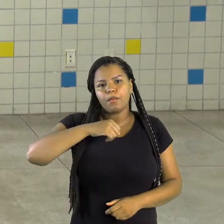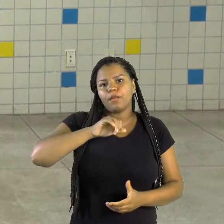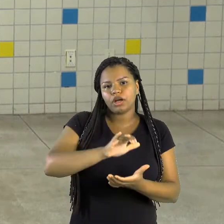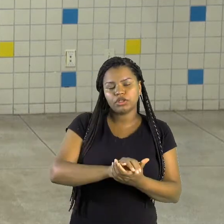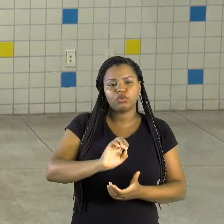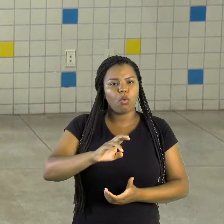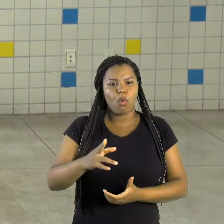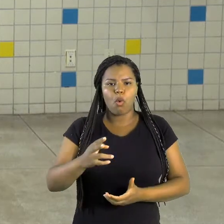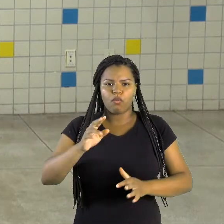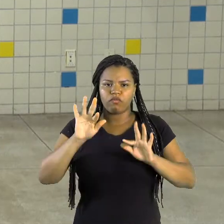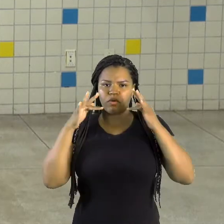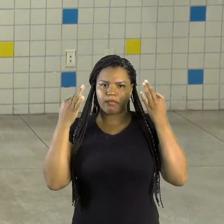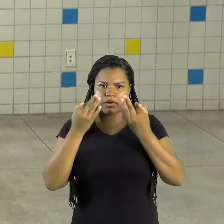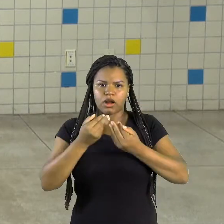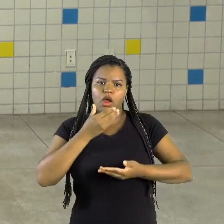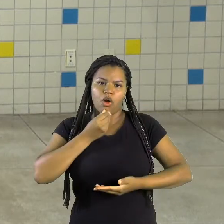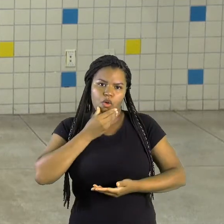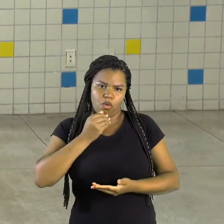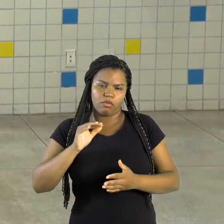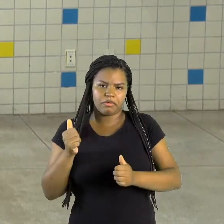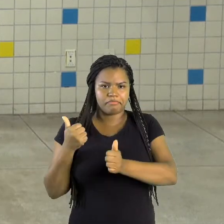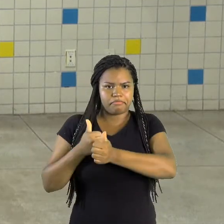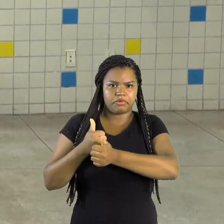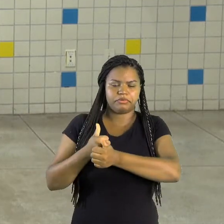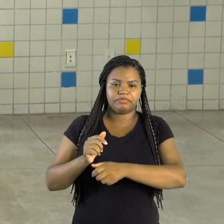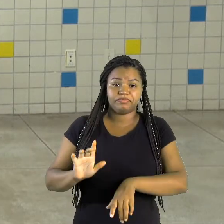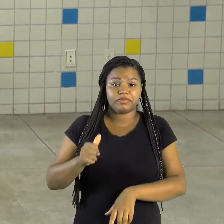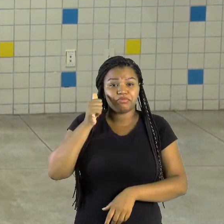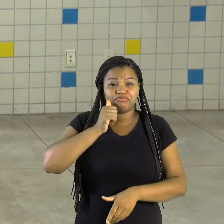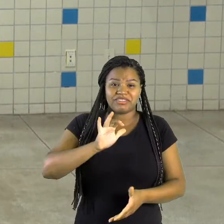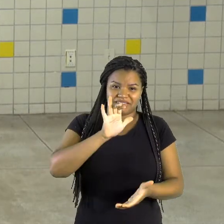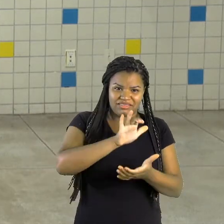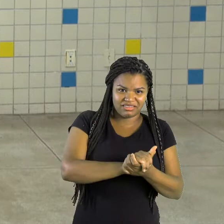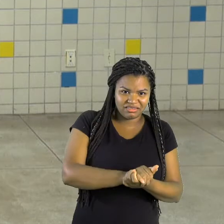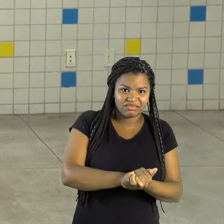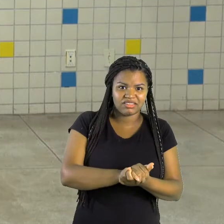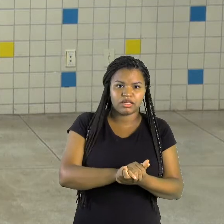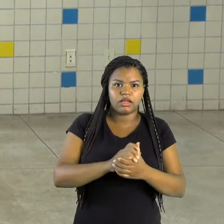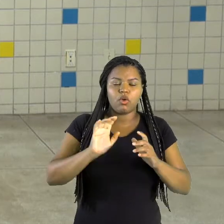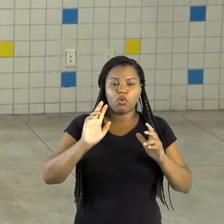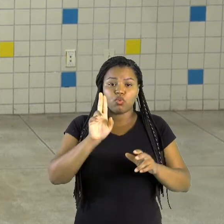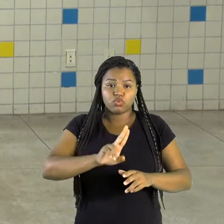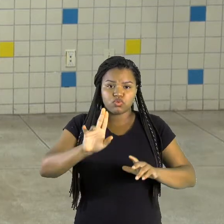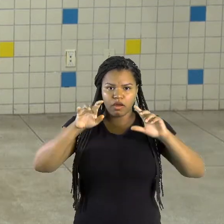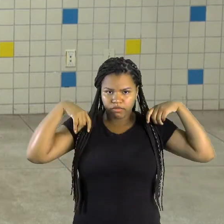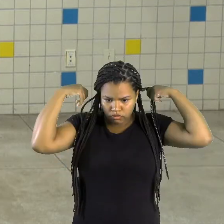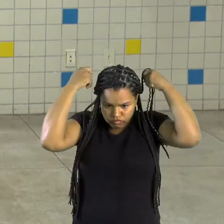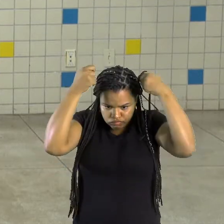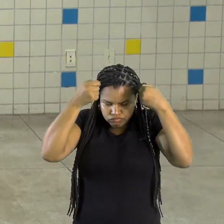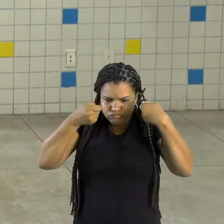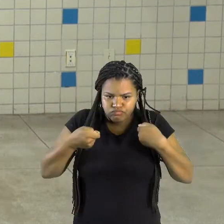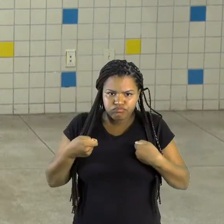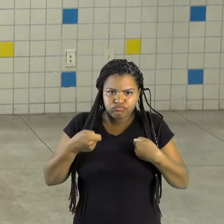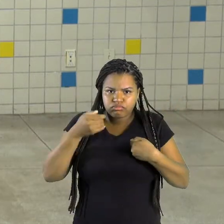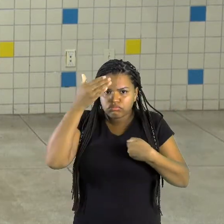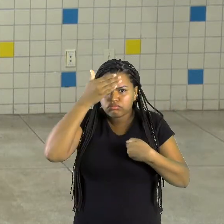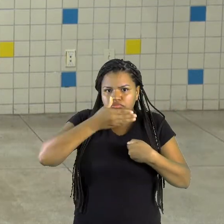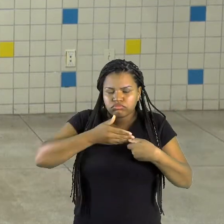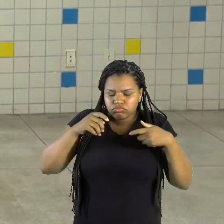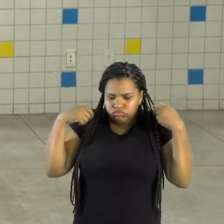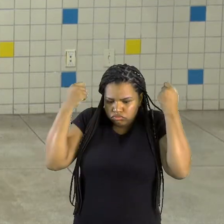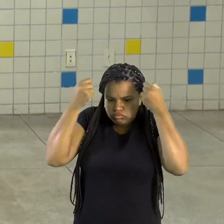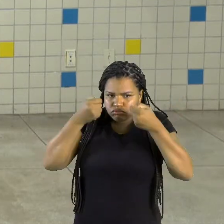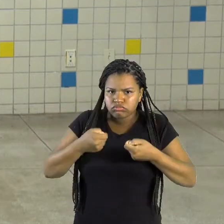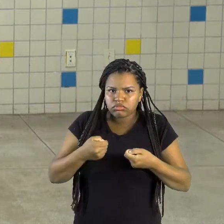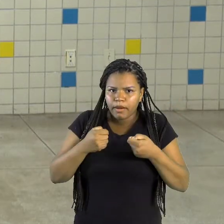respeitáveis mulheres, aquelas que eram casadas, provavelmente utilizavam véus para cobrir o rosto ao sair de